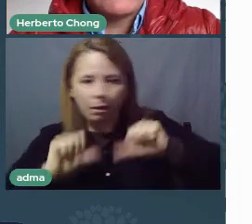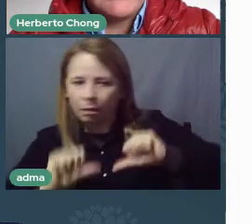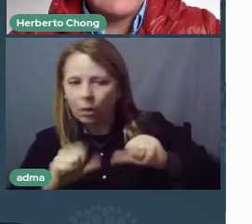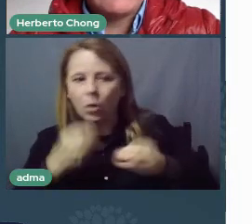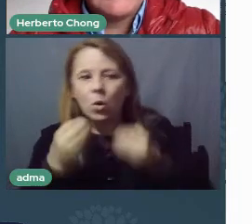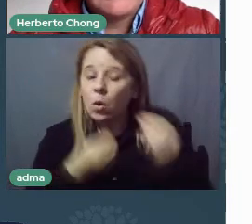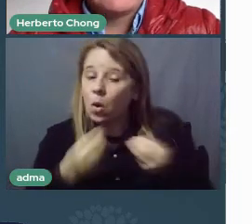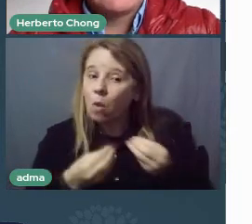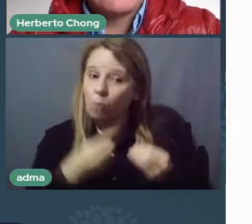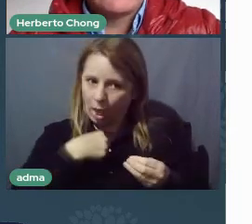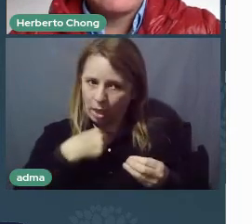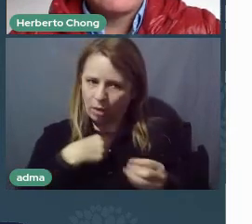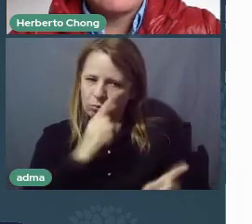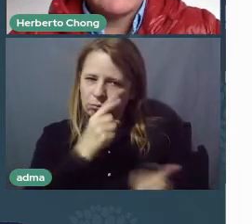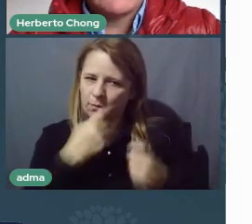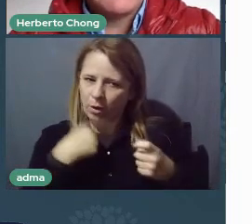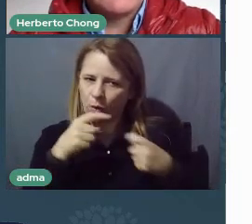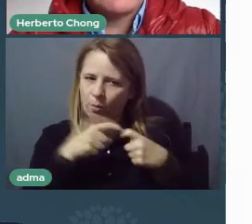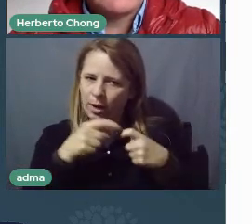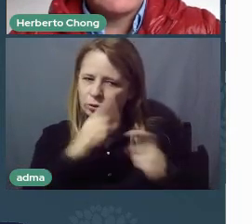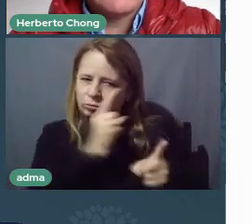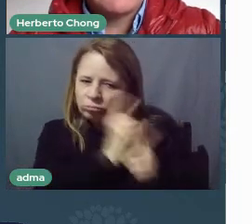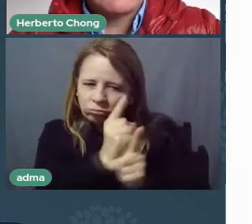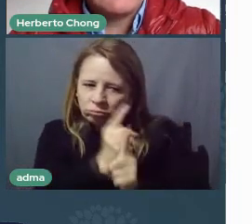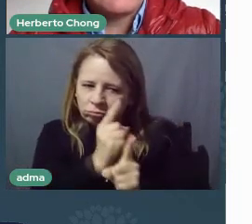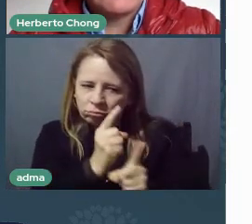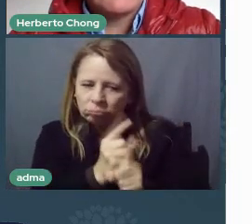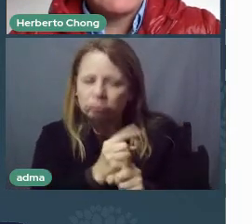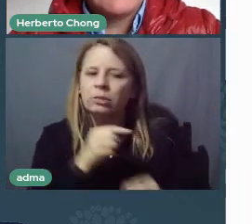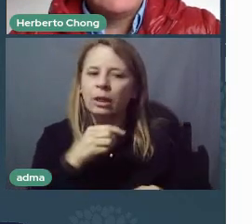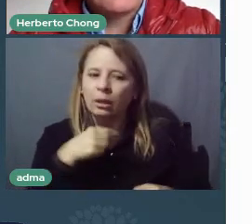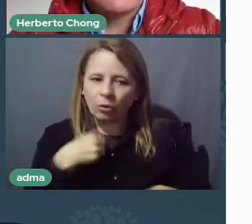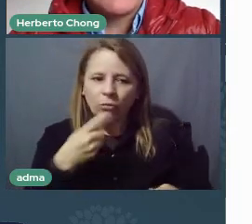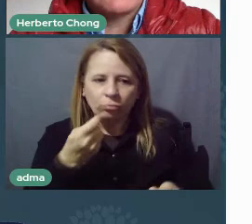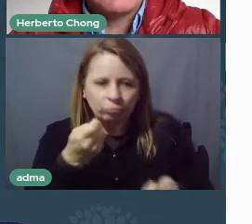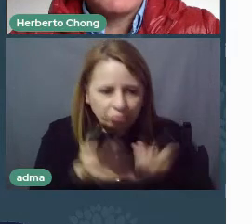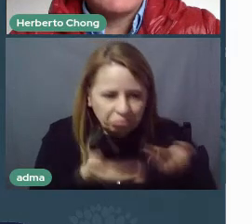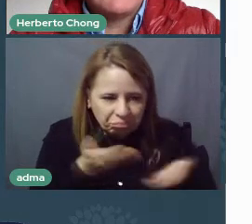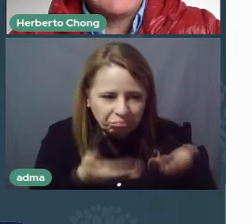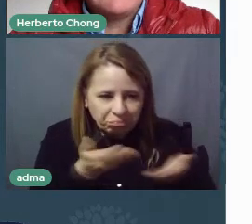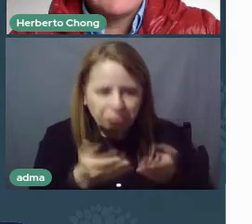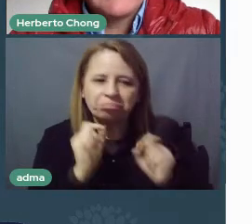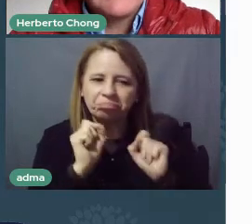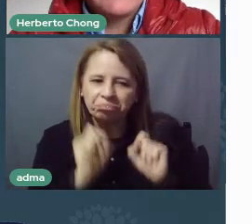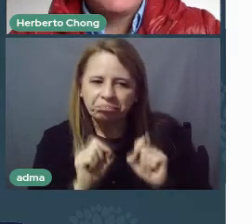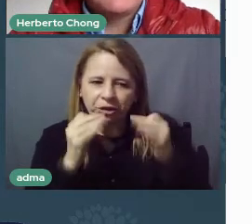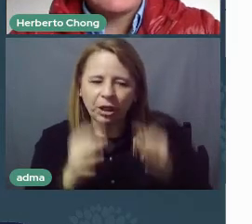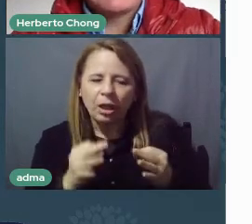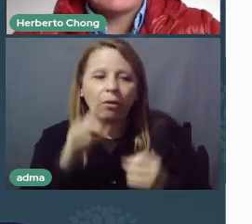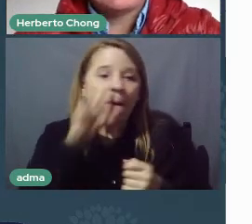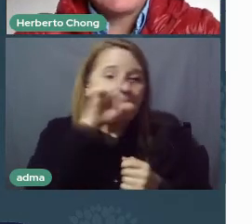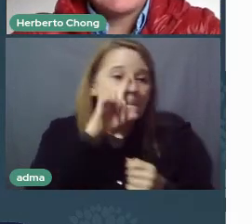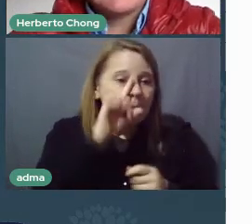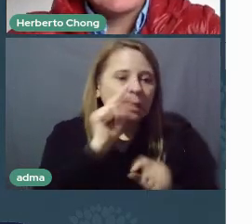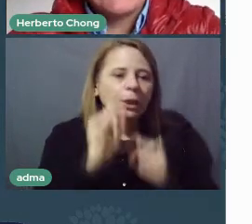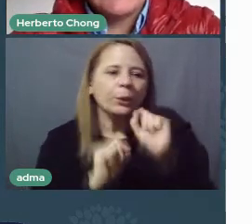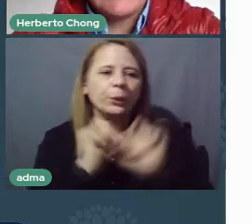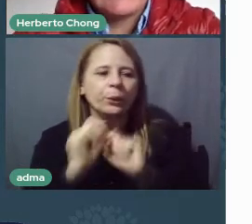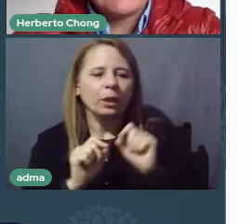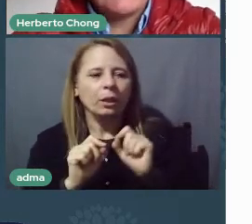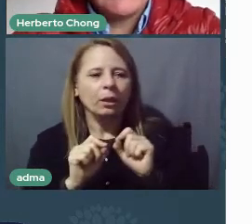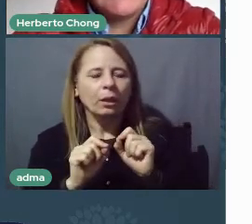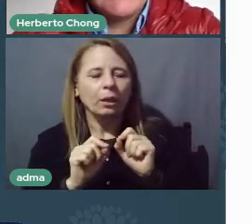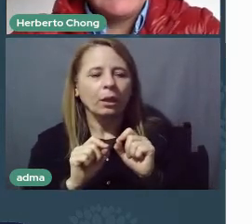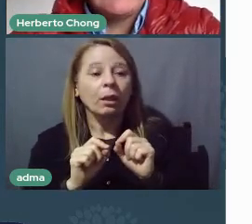fazendo está correto, se eu estou controlando bem os sintomas e quais fatores de risco para esse meu paciente, observar as técnicas